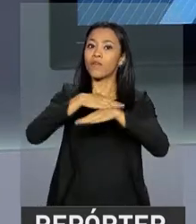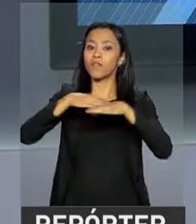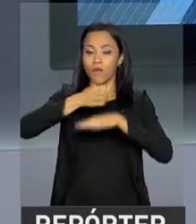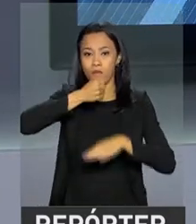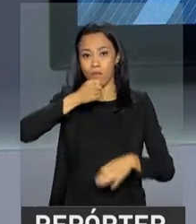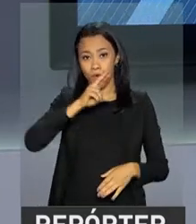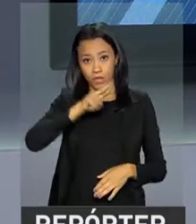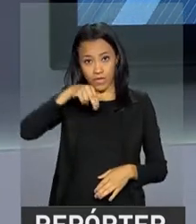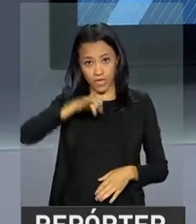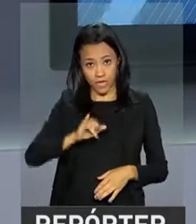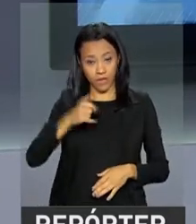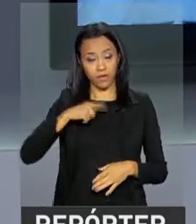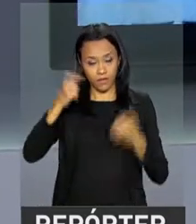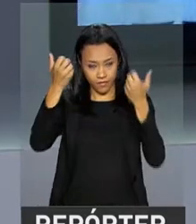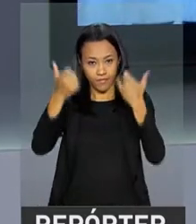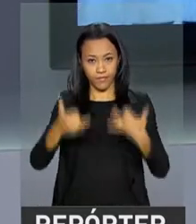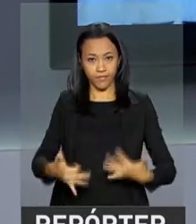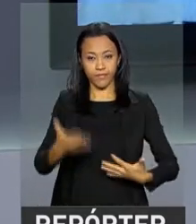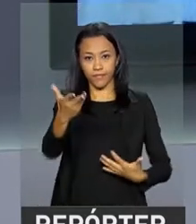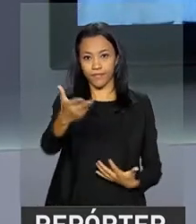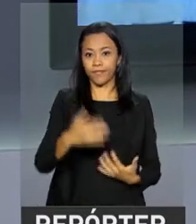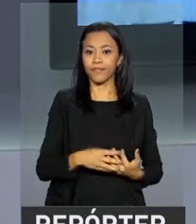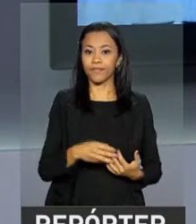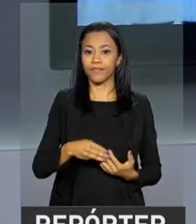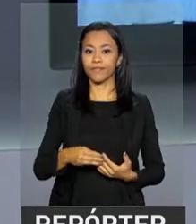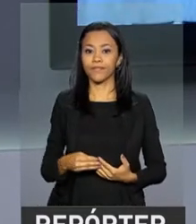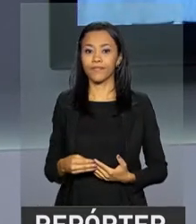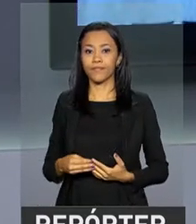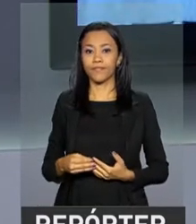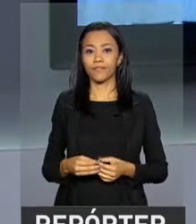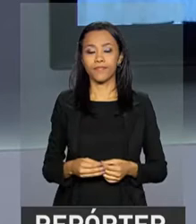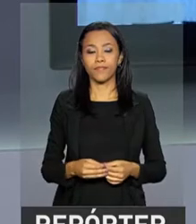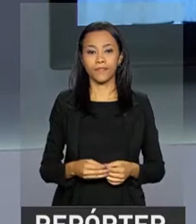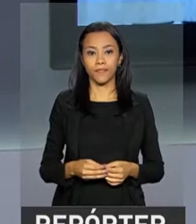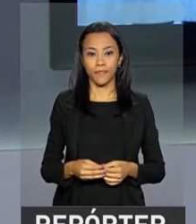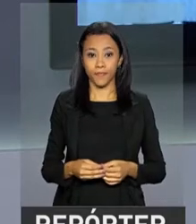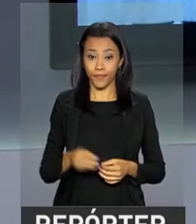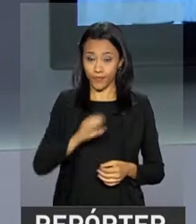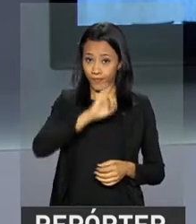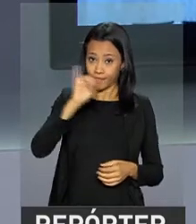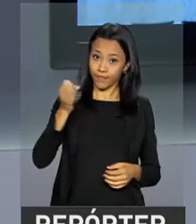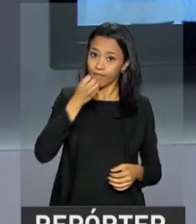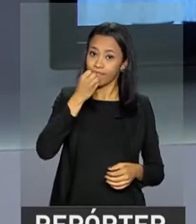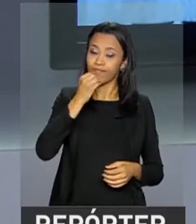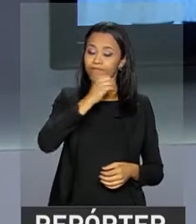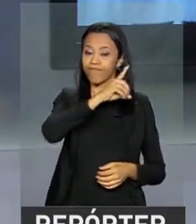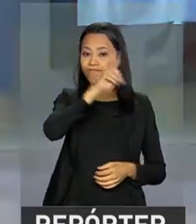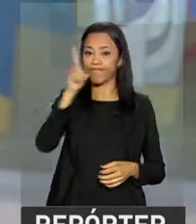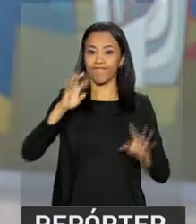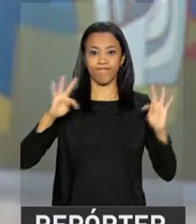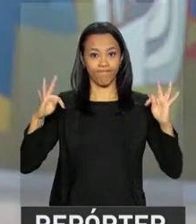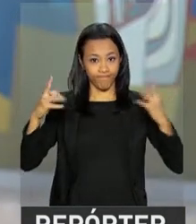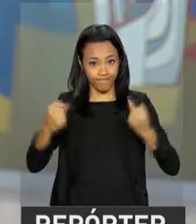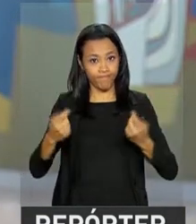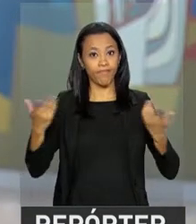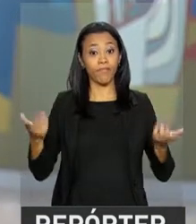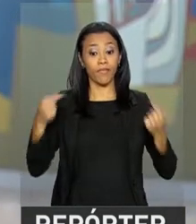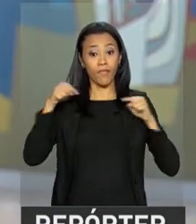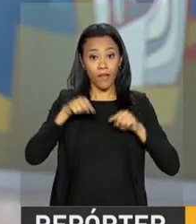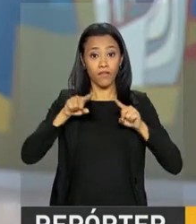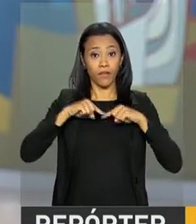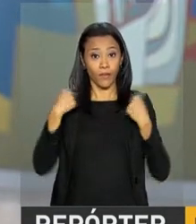da agenda do presidente olá ney é com você está isso é bom dia a todos olha isso essa reunião